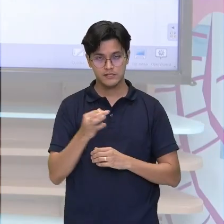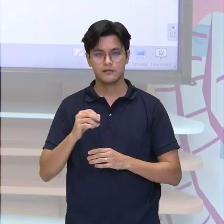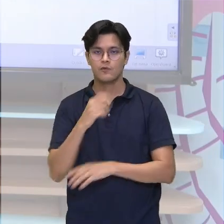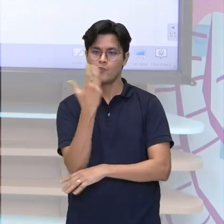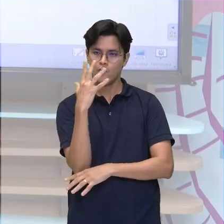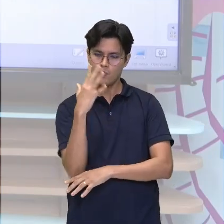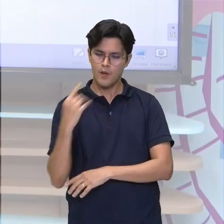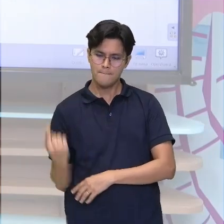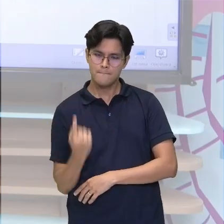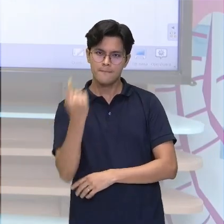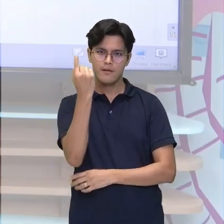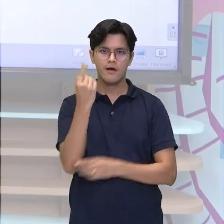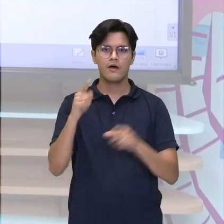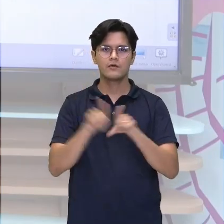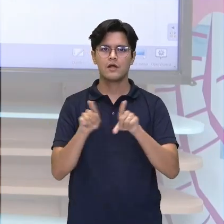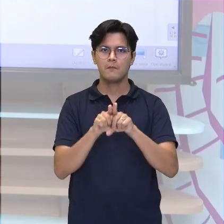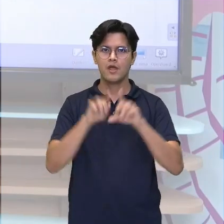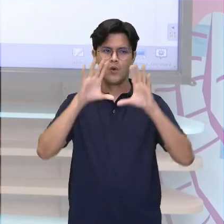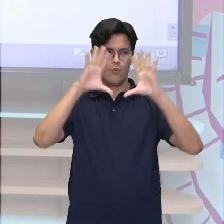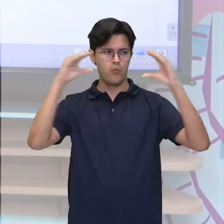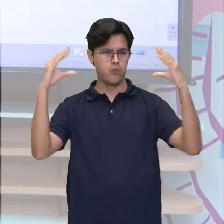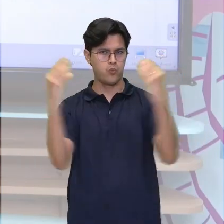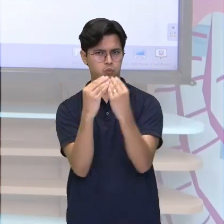uma mata densa, fechada,